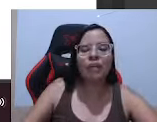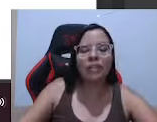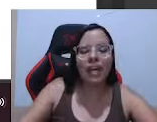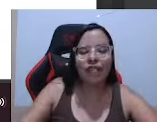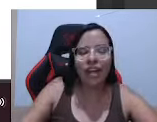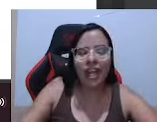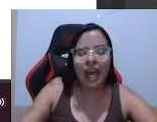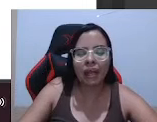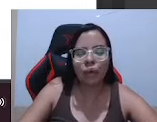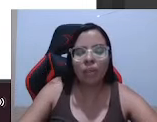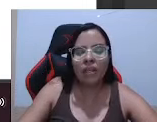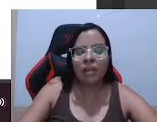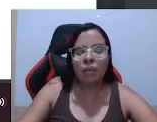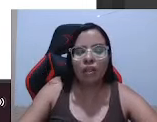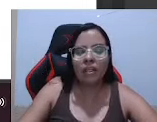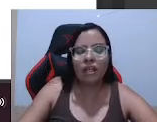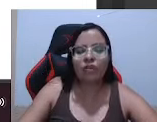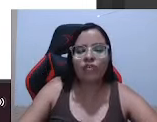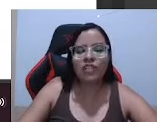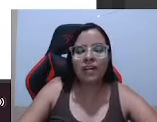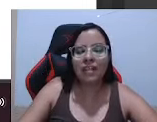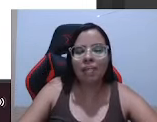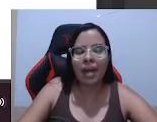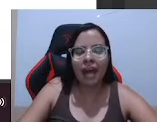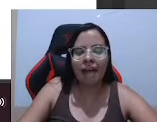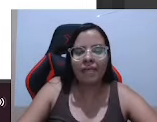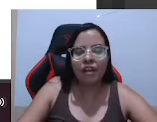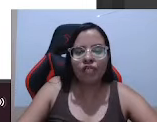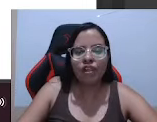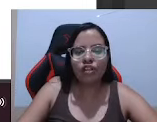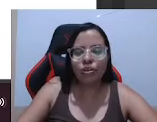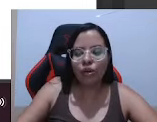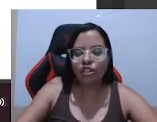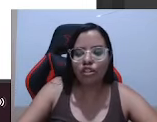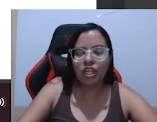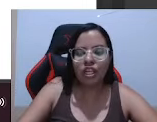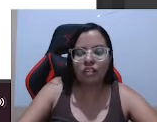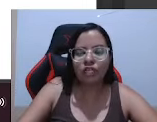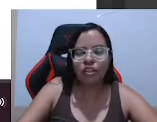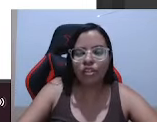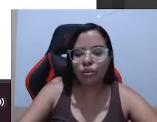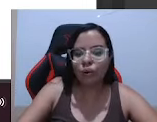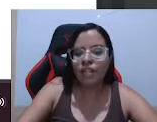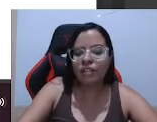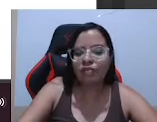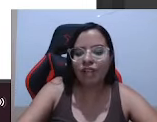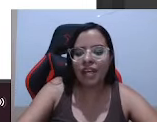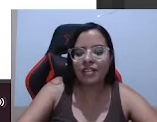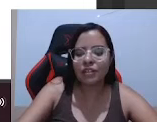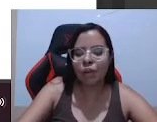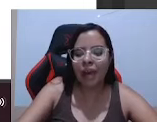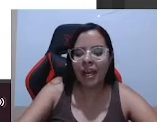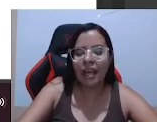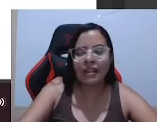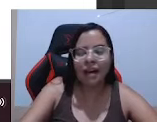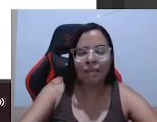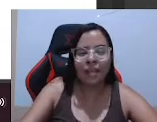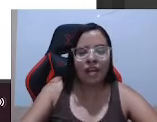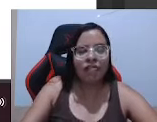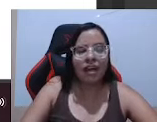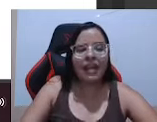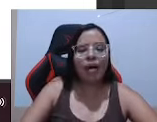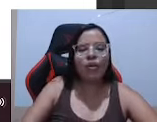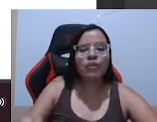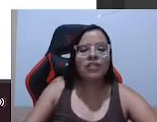mês que não tem feriado, portanto, você vai trabalhar 22 dias, 22 vezes